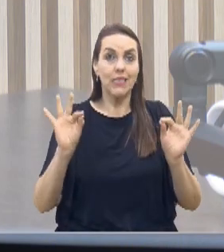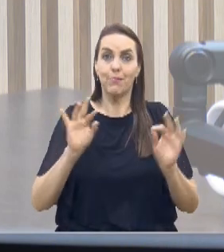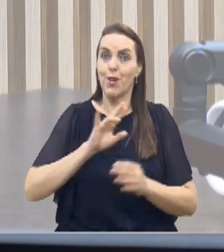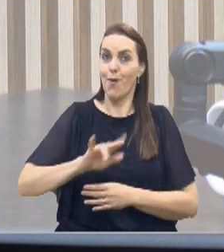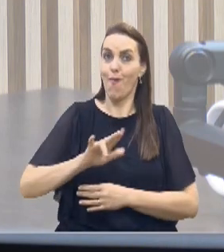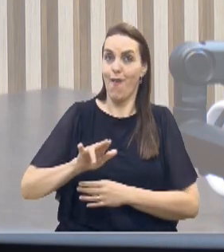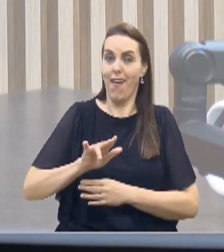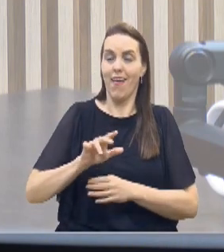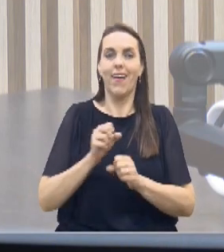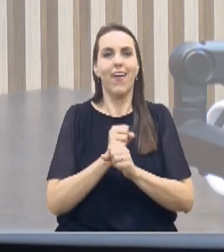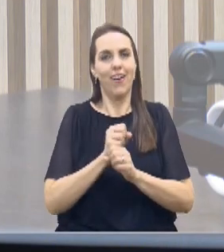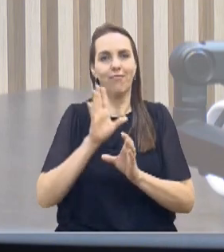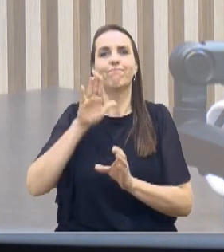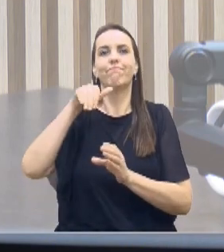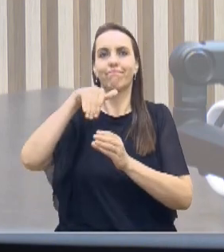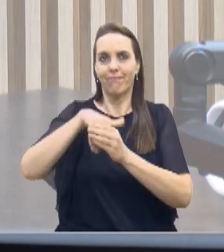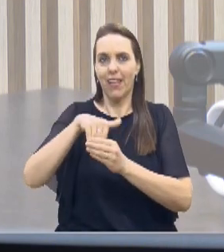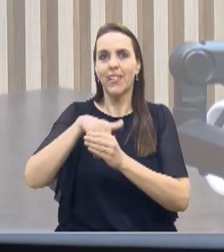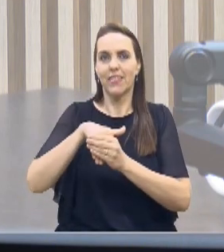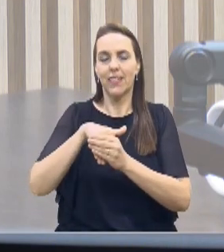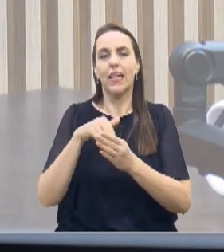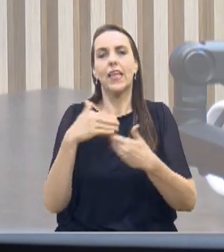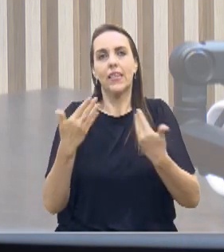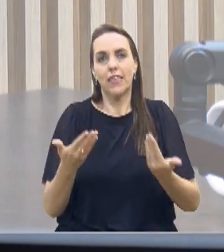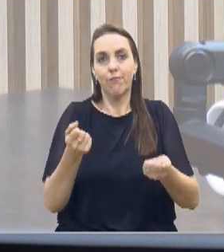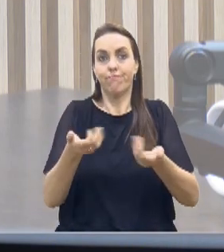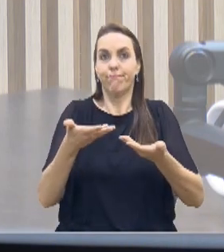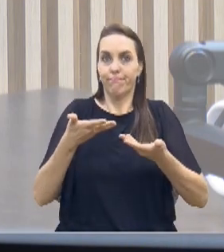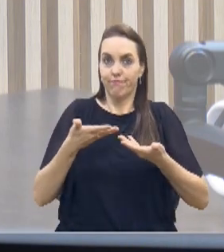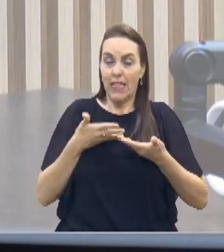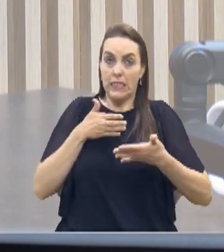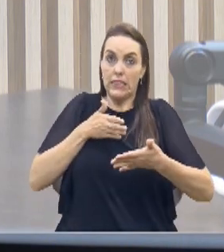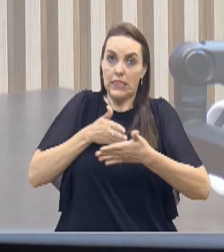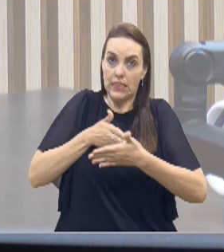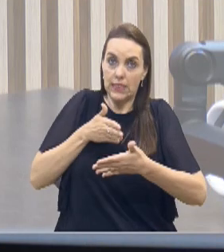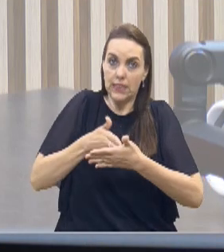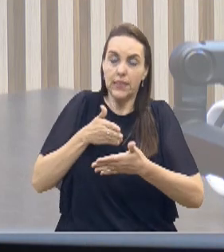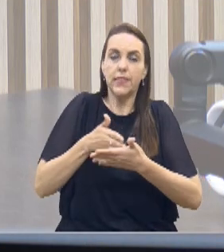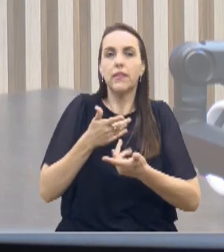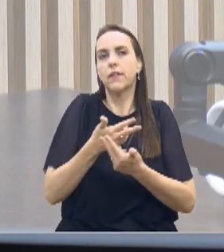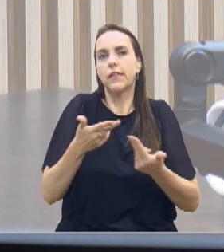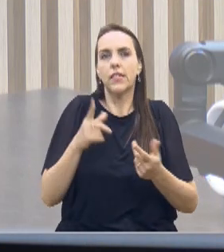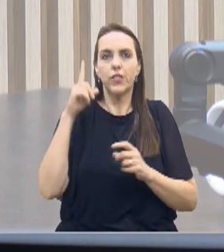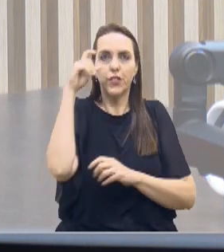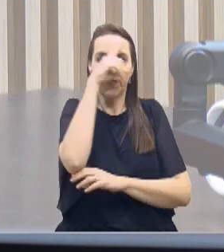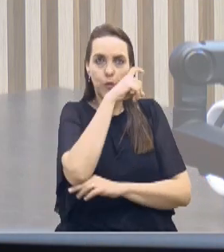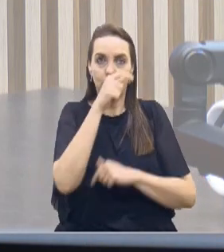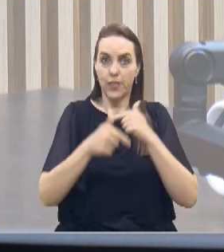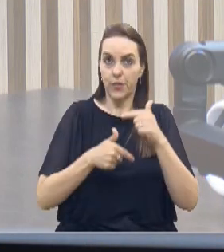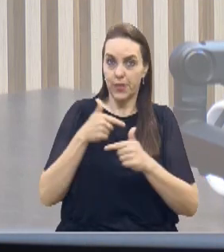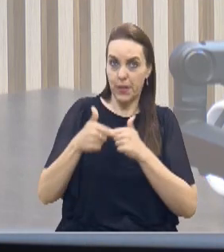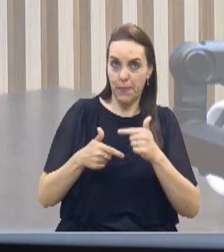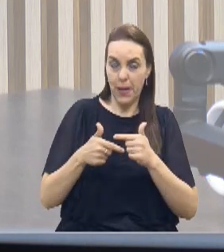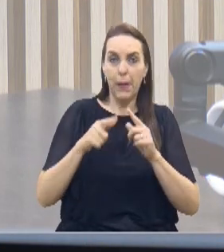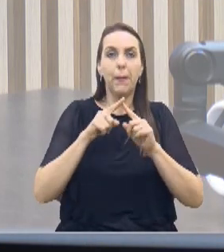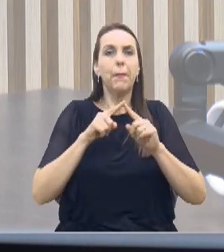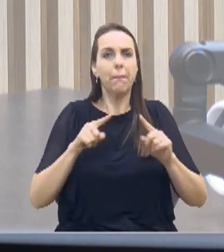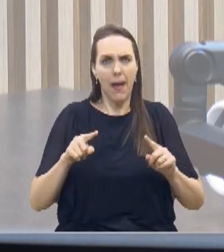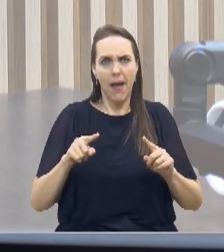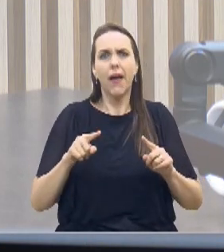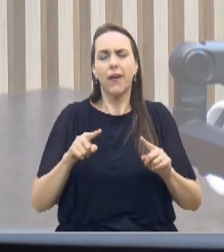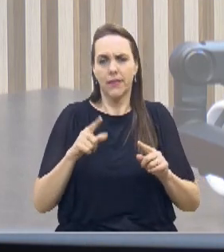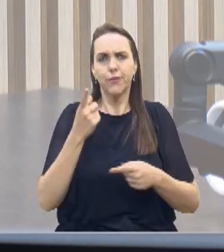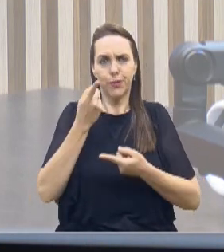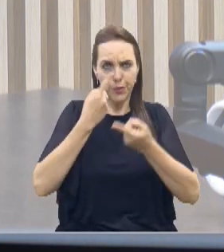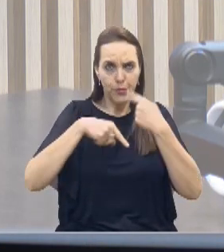de eleições, né? Foi um ano de eleições e que nos traz algumas restrições também e algumas dificuldades de trabalho. Mas a gente